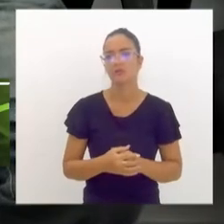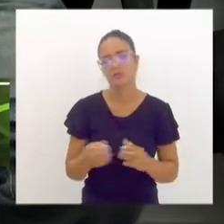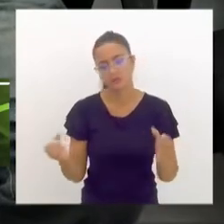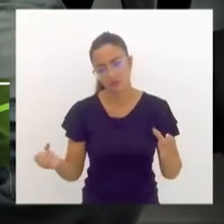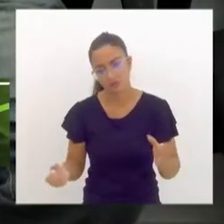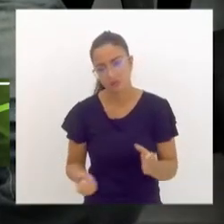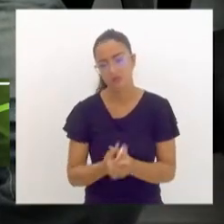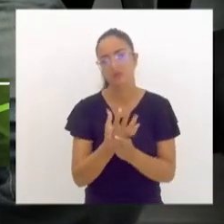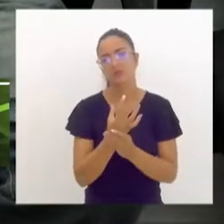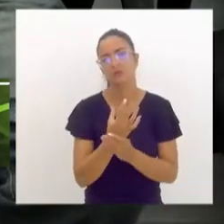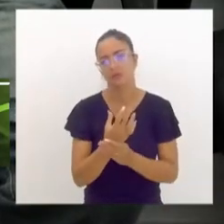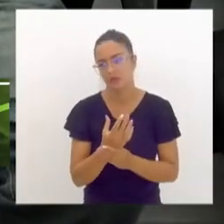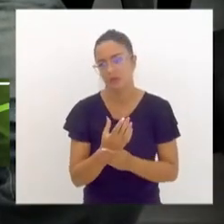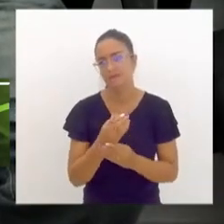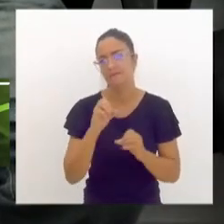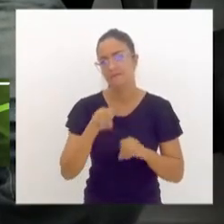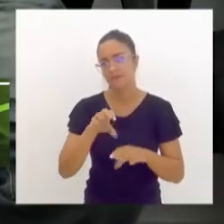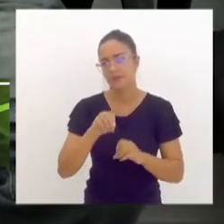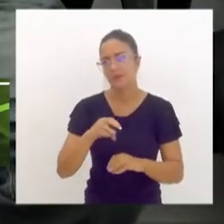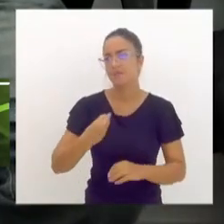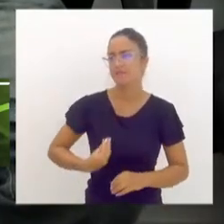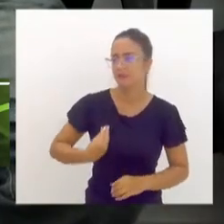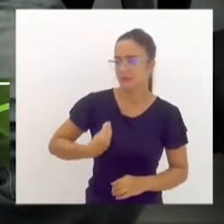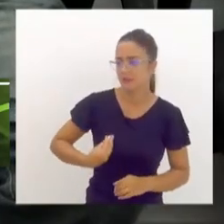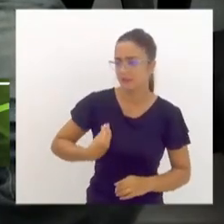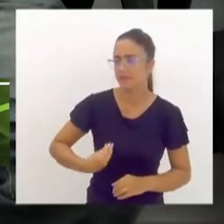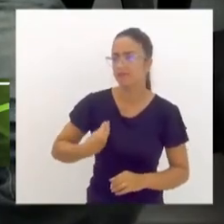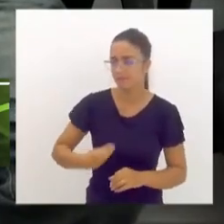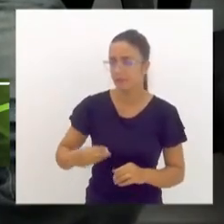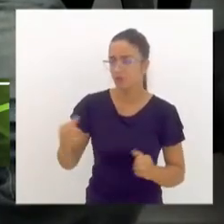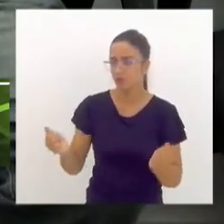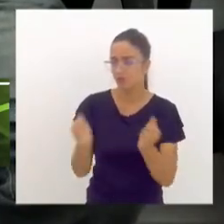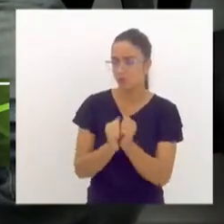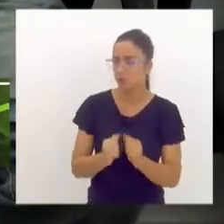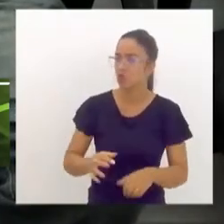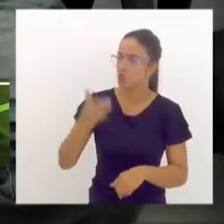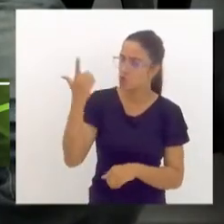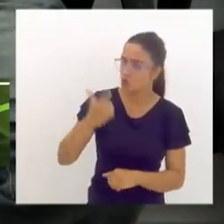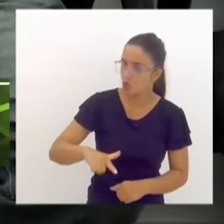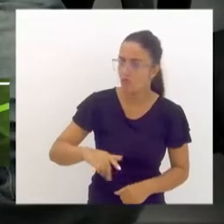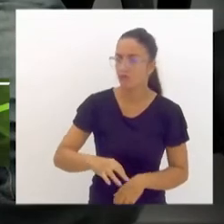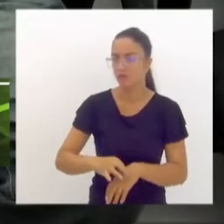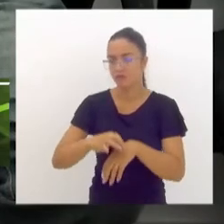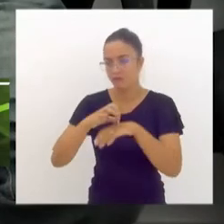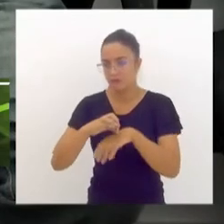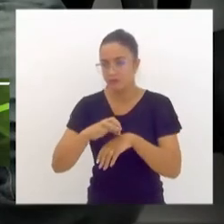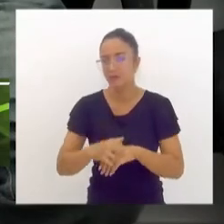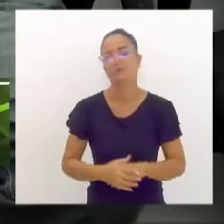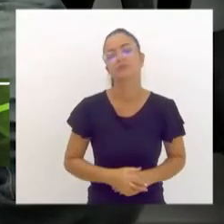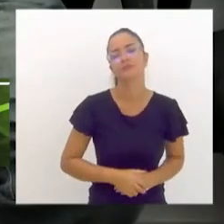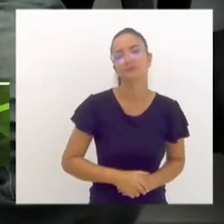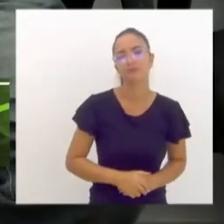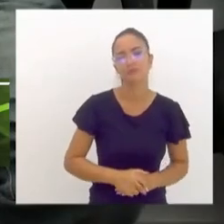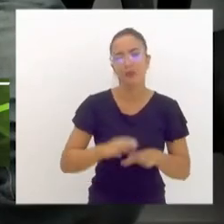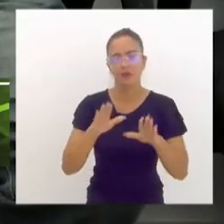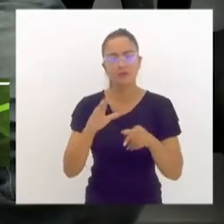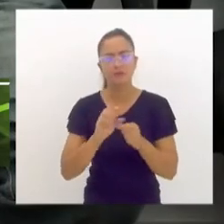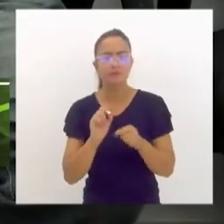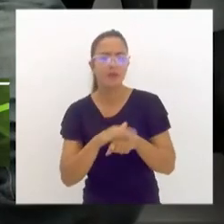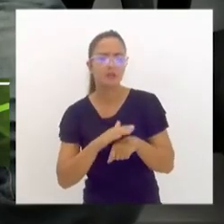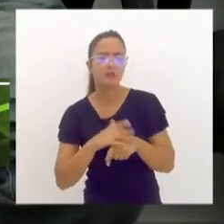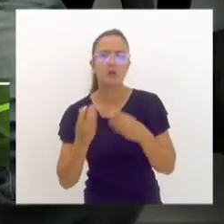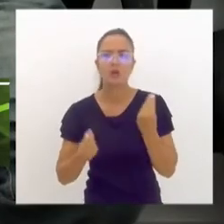implantar o ensino presencial. E de que forma isso foi feito? Será que eu posso